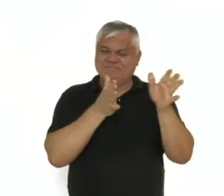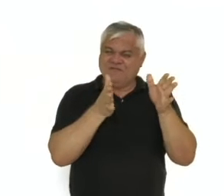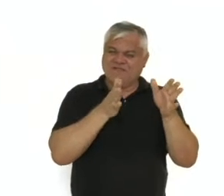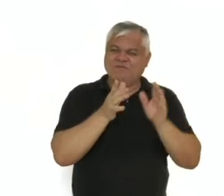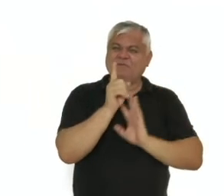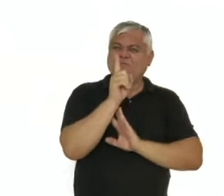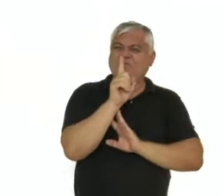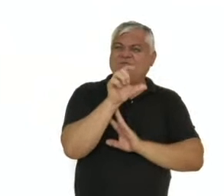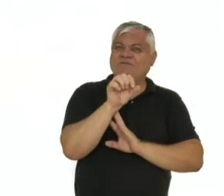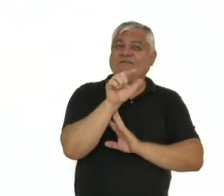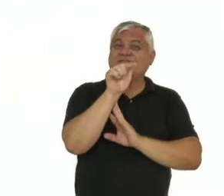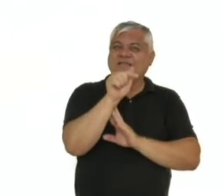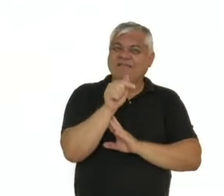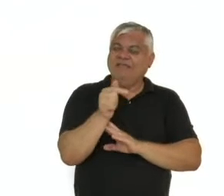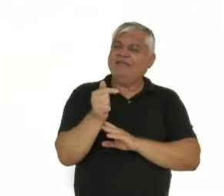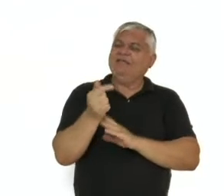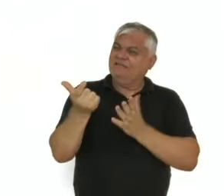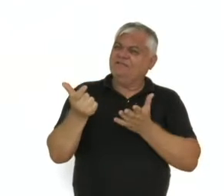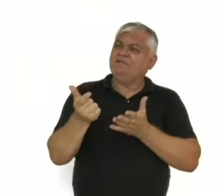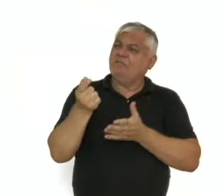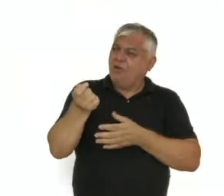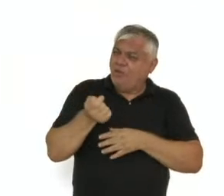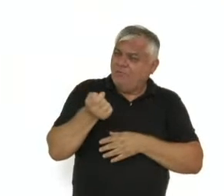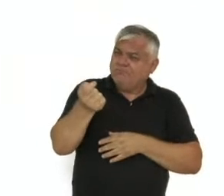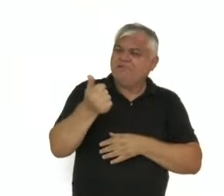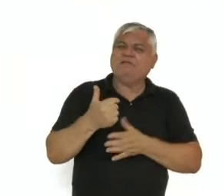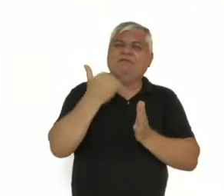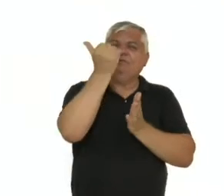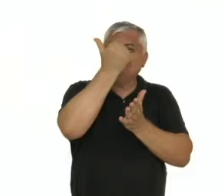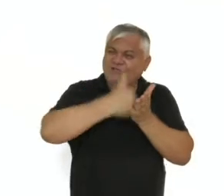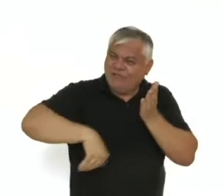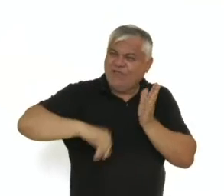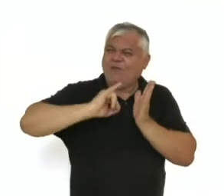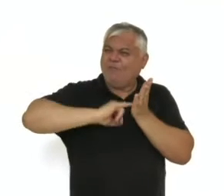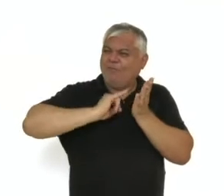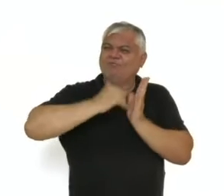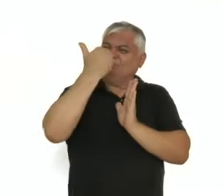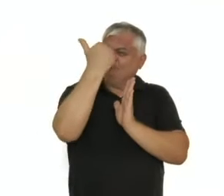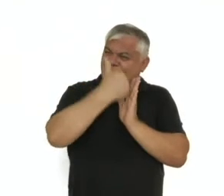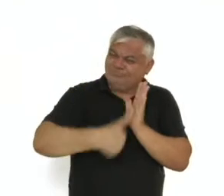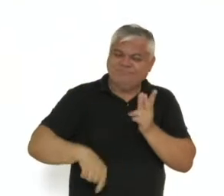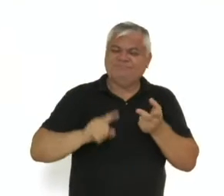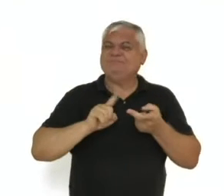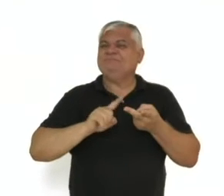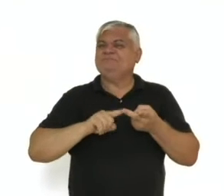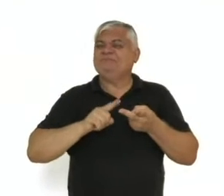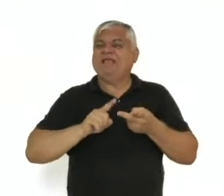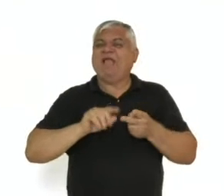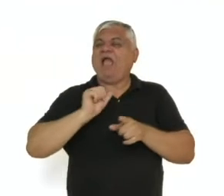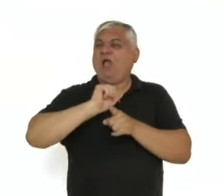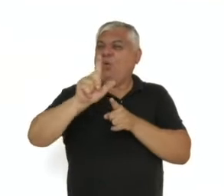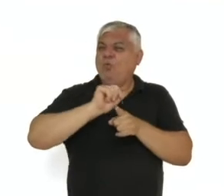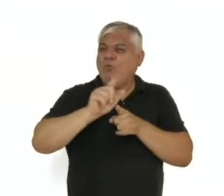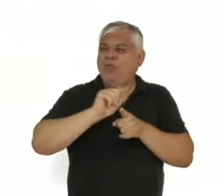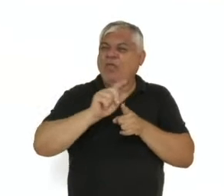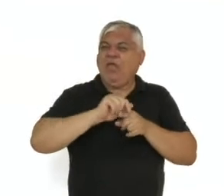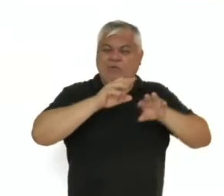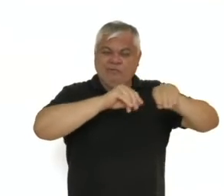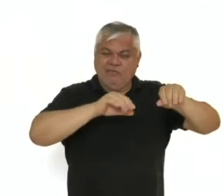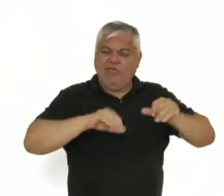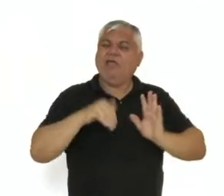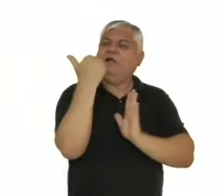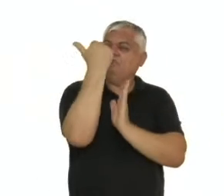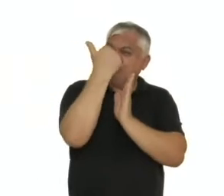uma série de incentivos fiscais, né? Por exemplo, abatimento de impostos, abatimento aí, então de aluguel de terrenos e assim